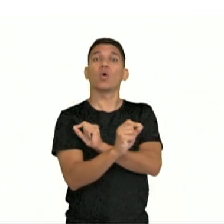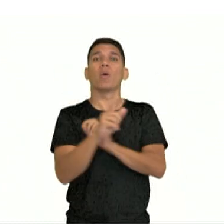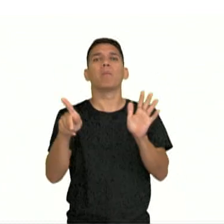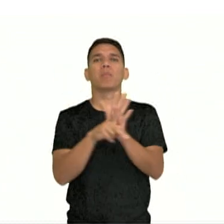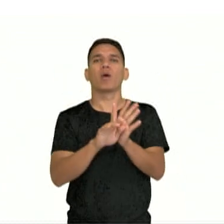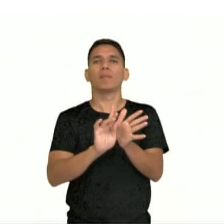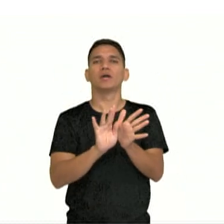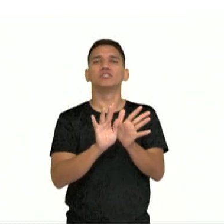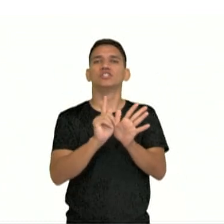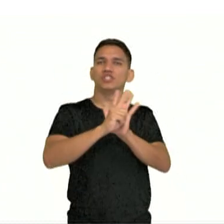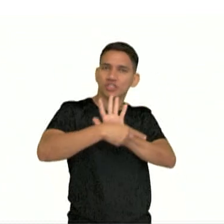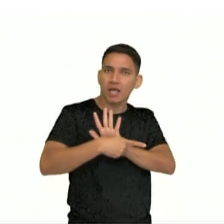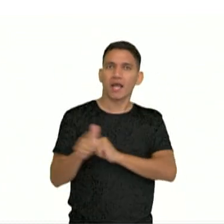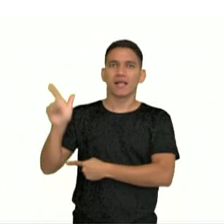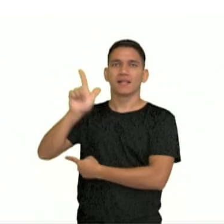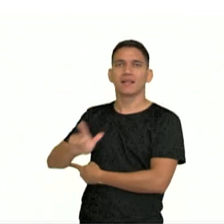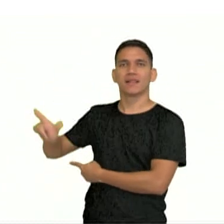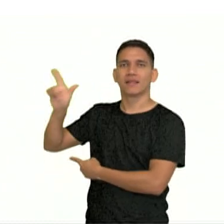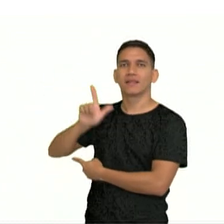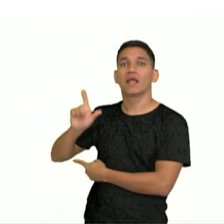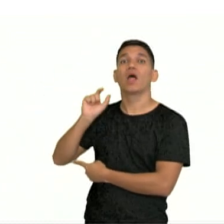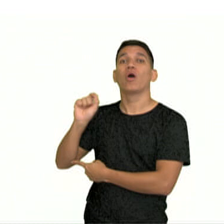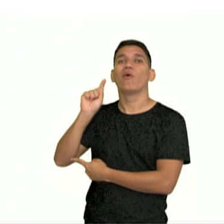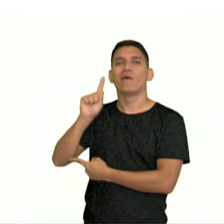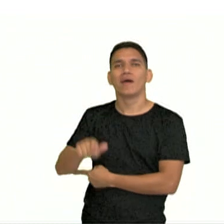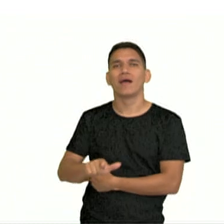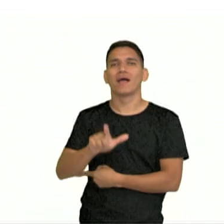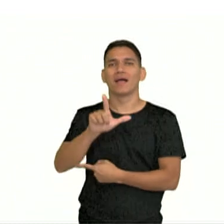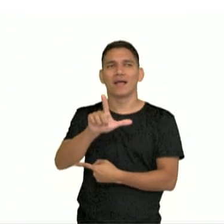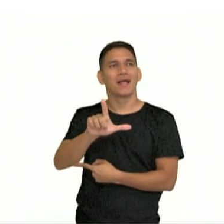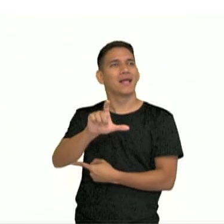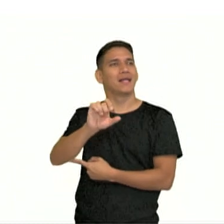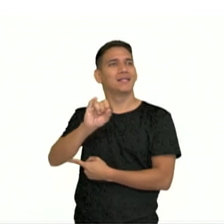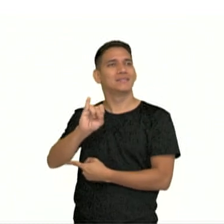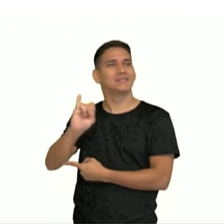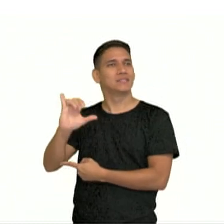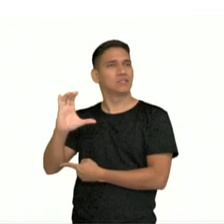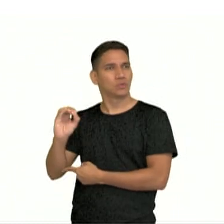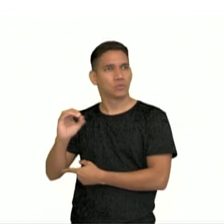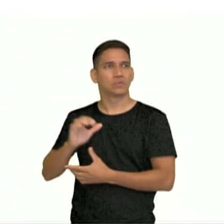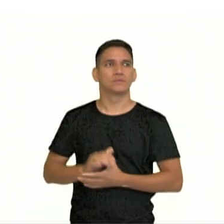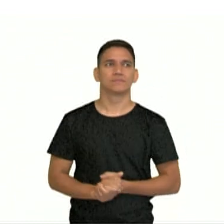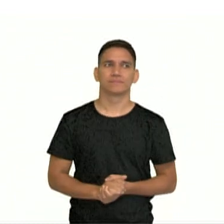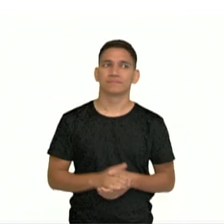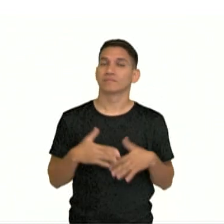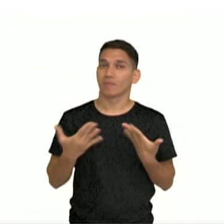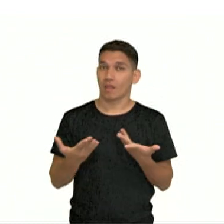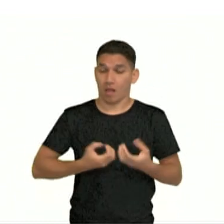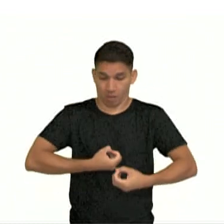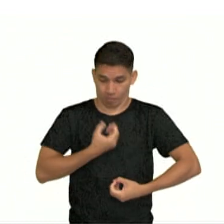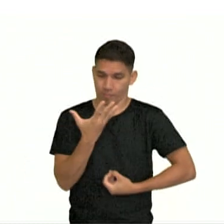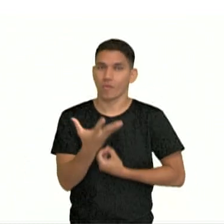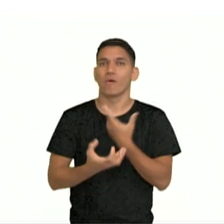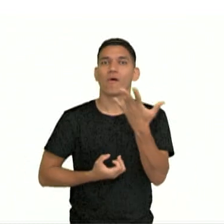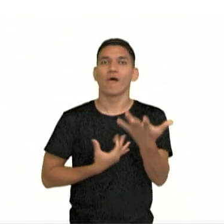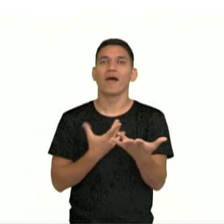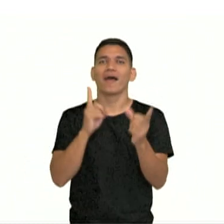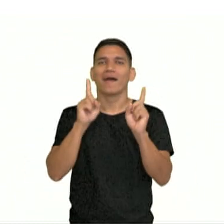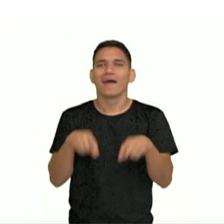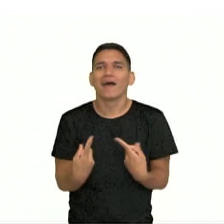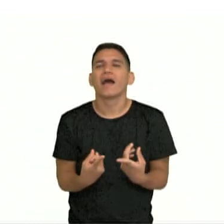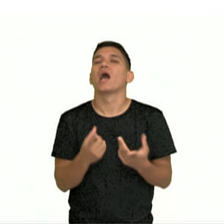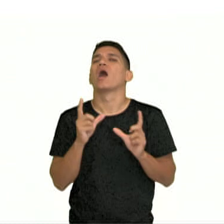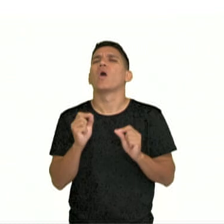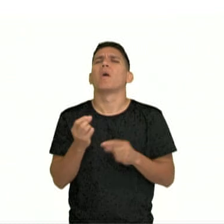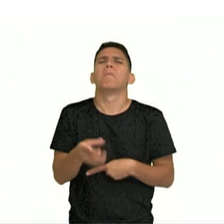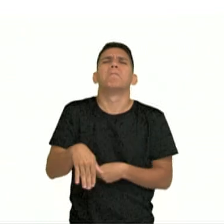gênero literário denominado lírico. A poesia está entre as